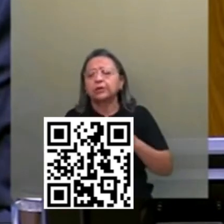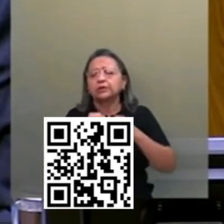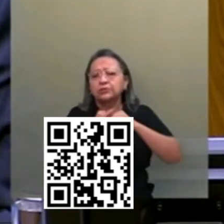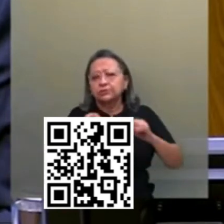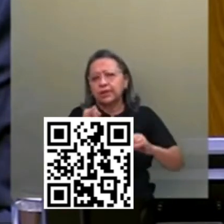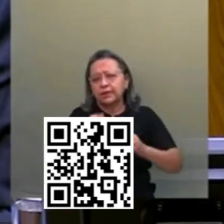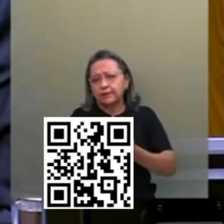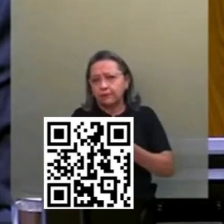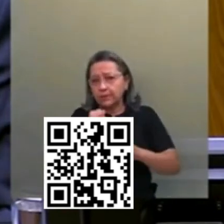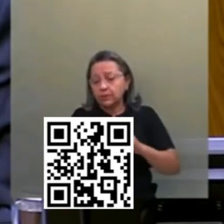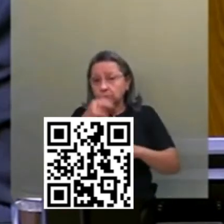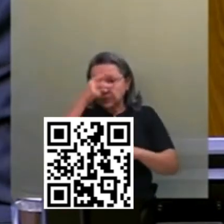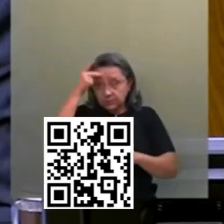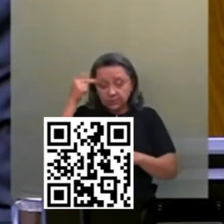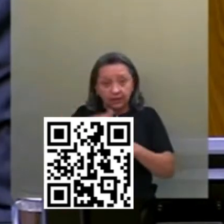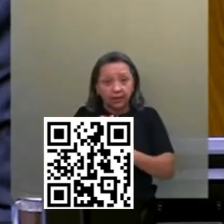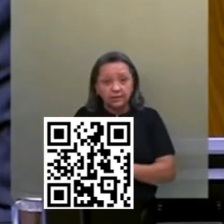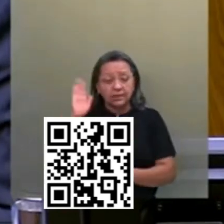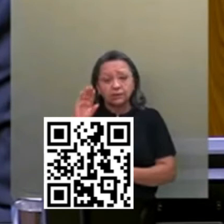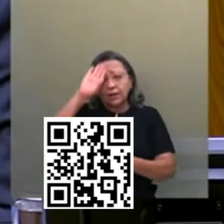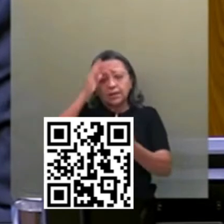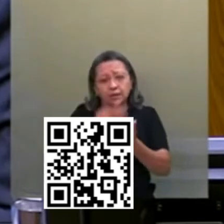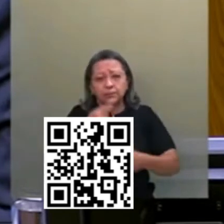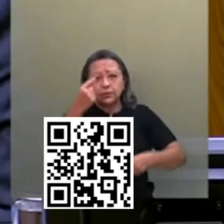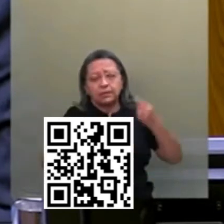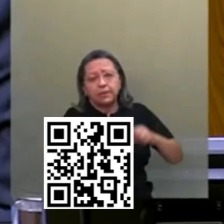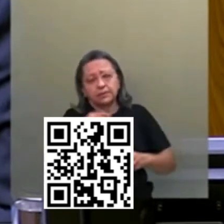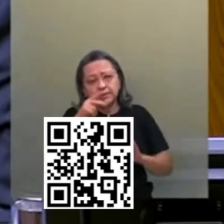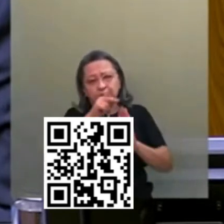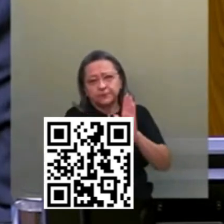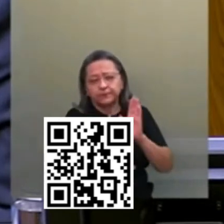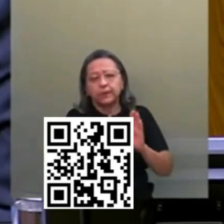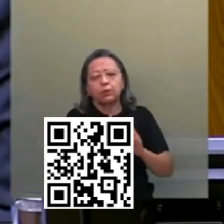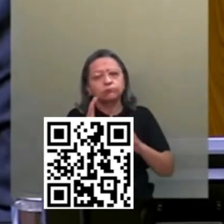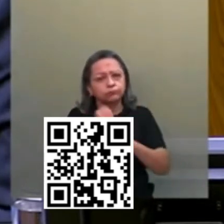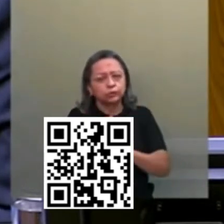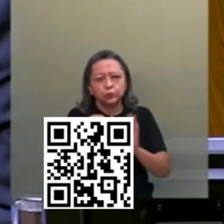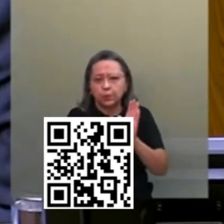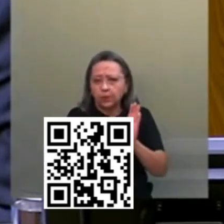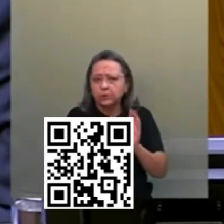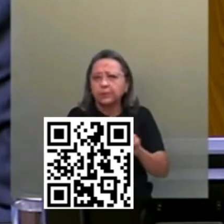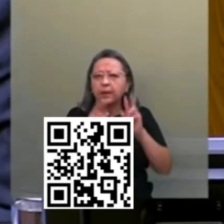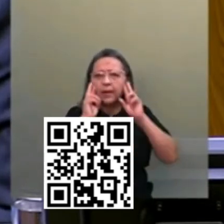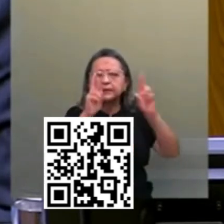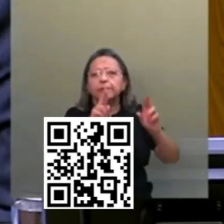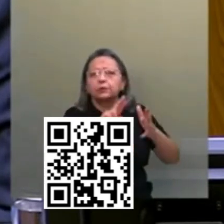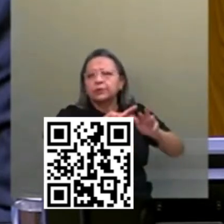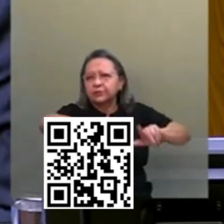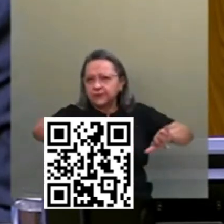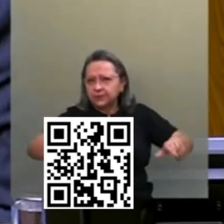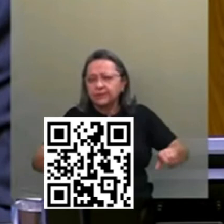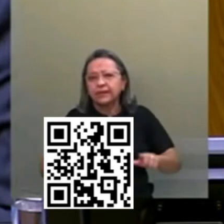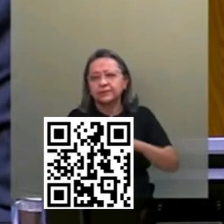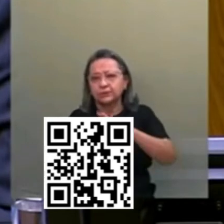desinformação. Dos candidatos, acreditemos no debate das ideias, concretude de propostas e respeito às divergências.